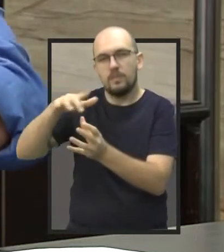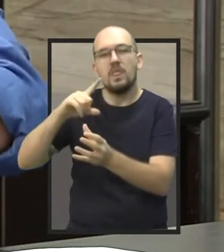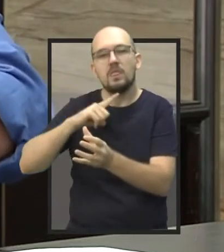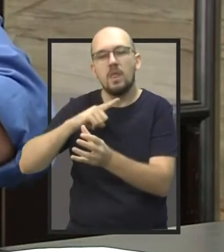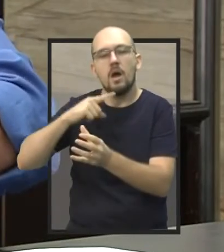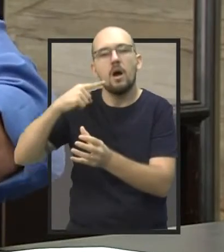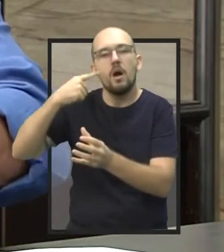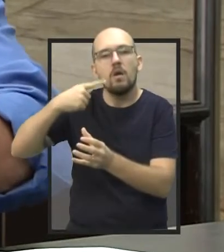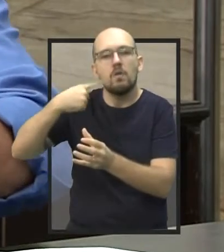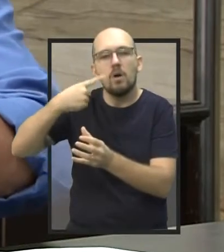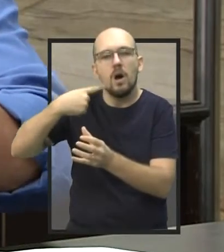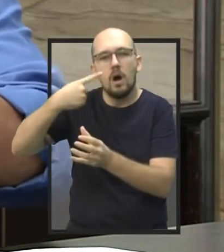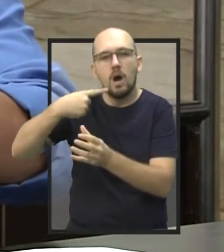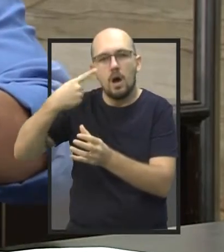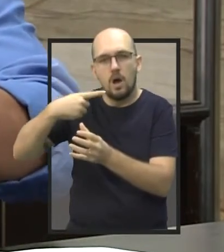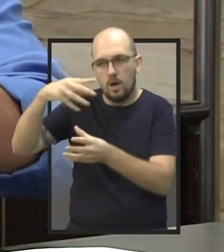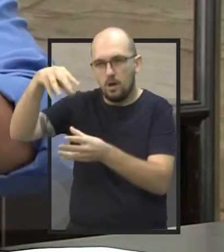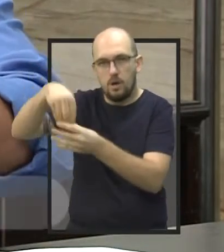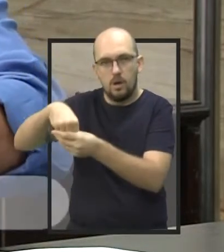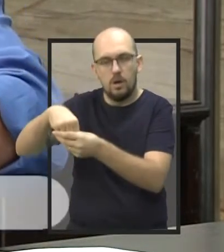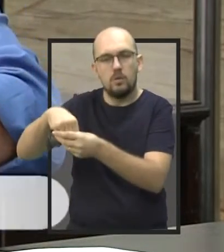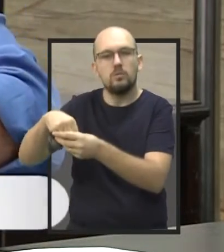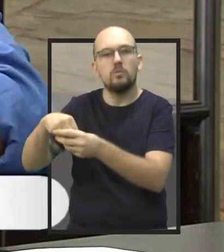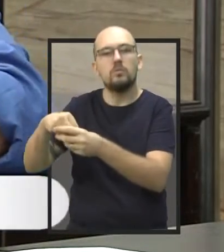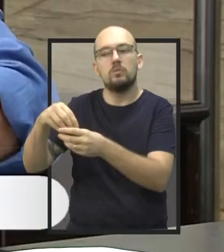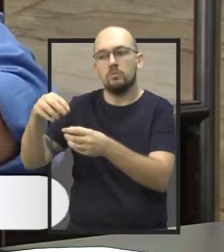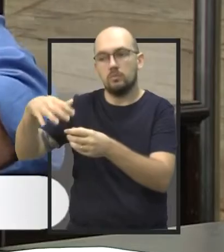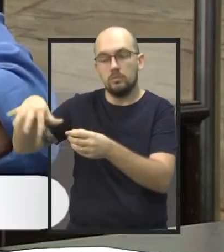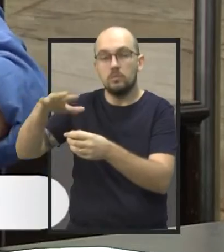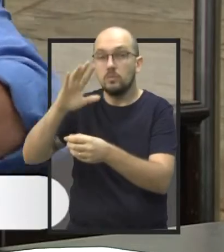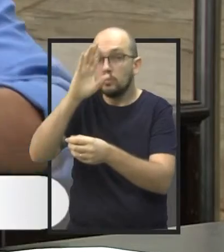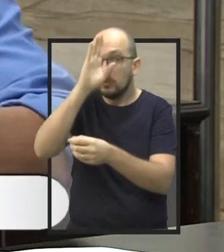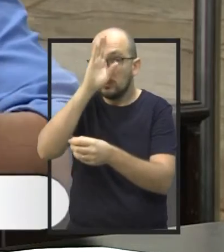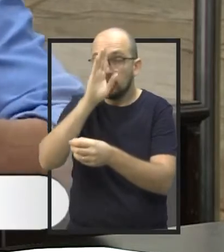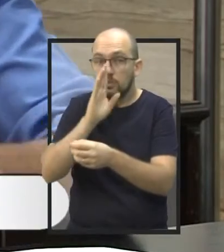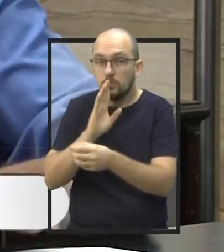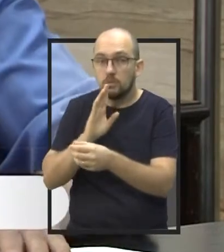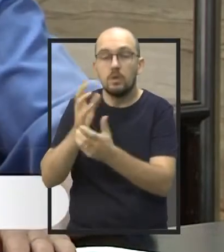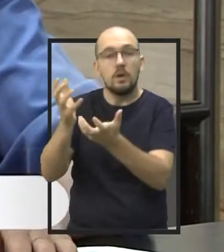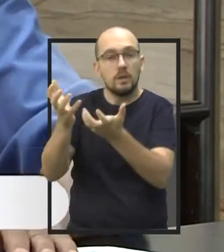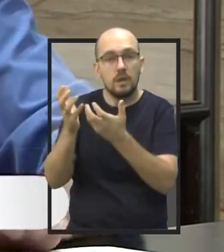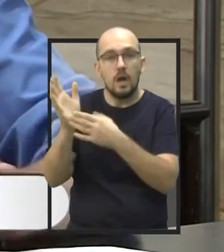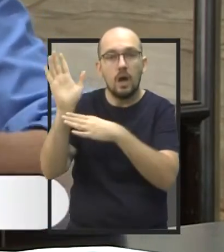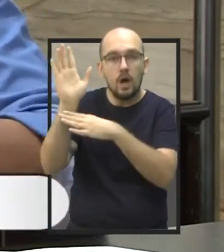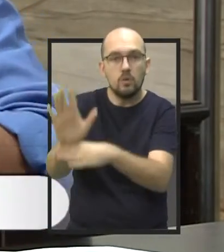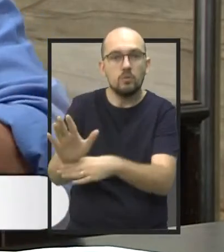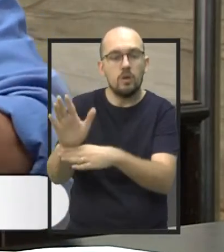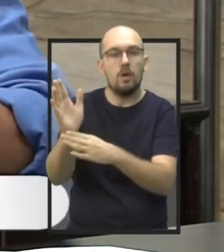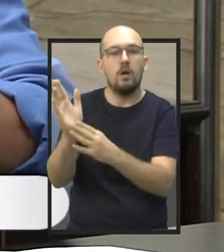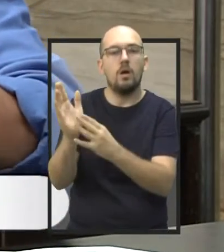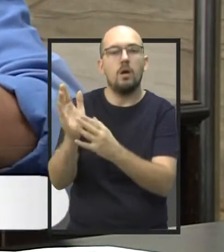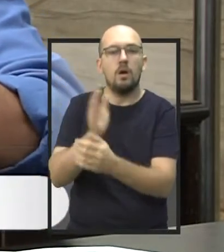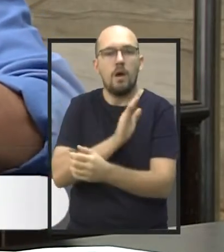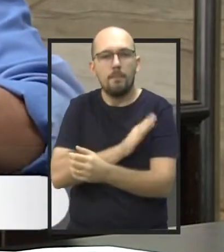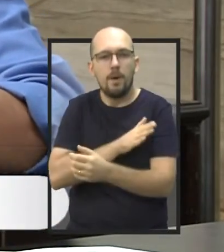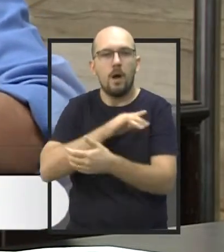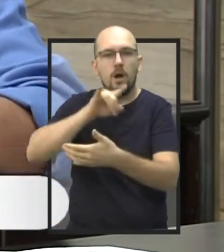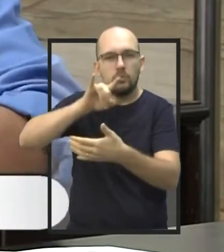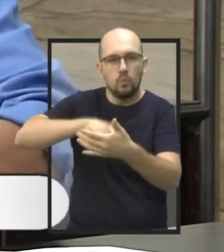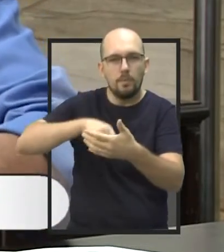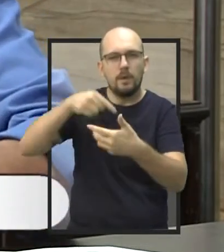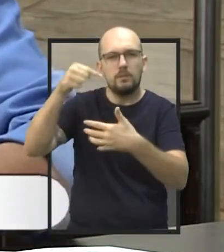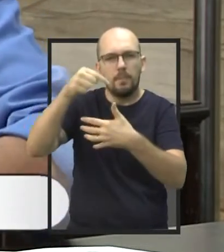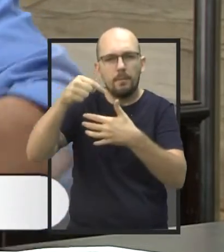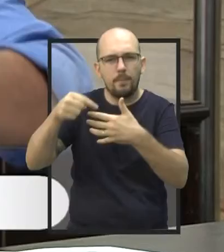de advogados dispostos, inclusive, gratuitamente a ajudá-los no encaminhamento da documentação, da